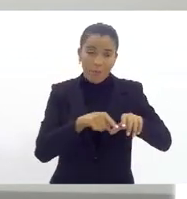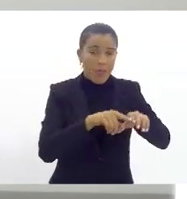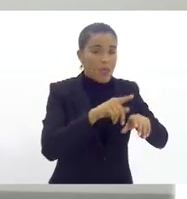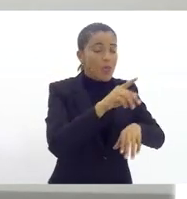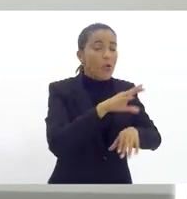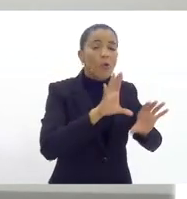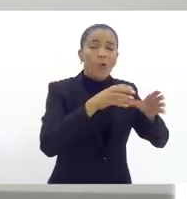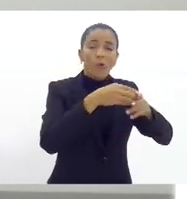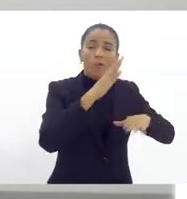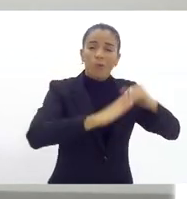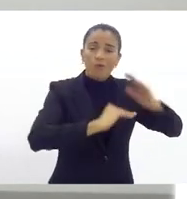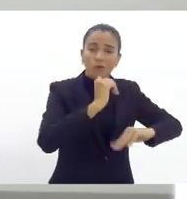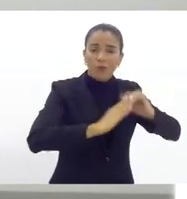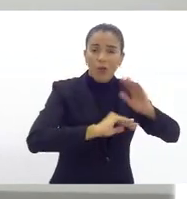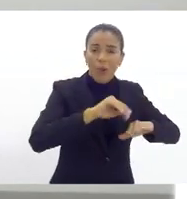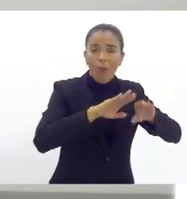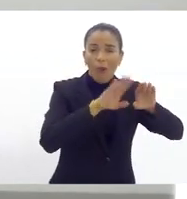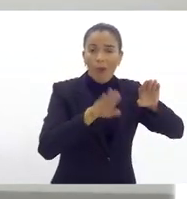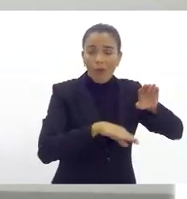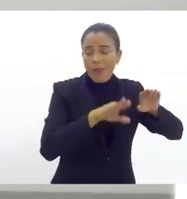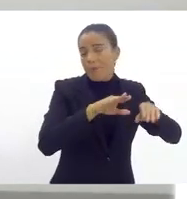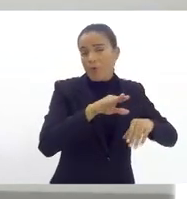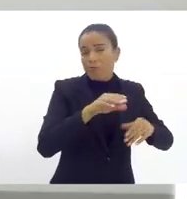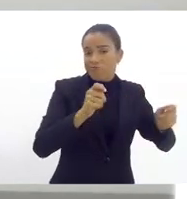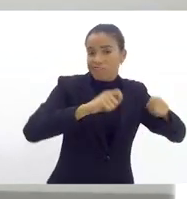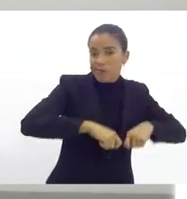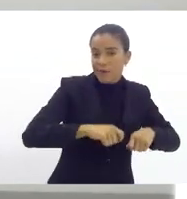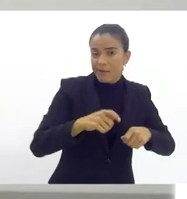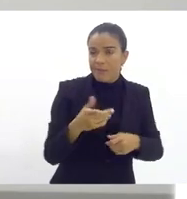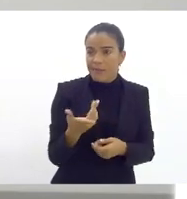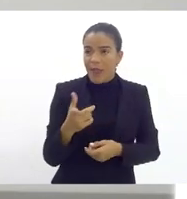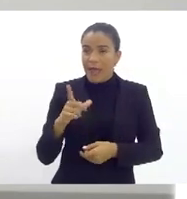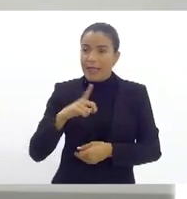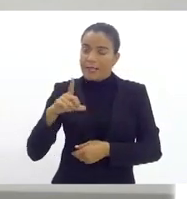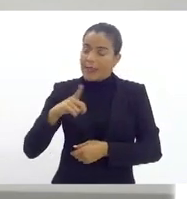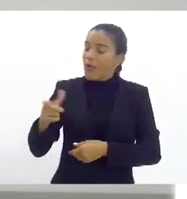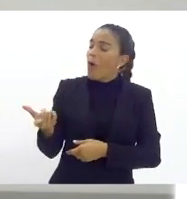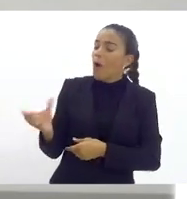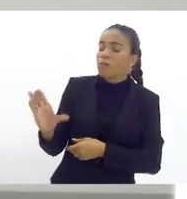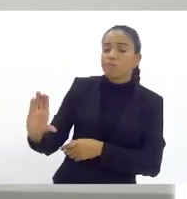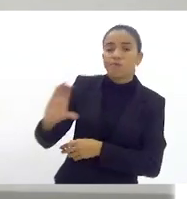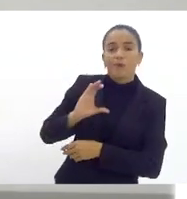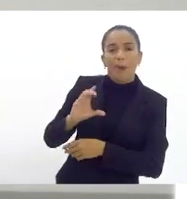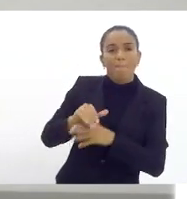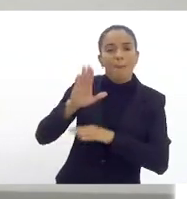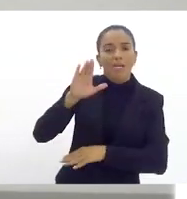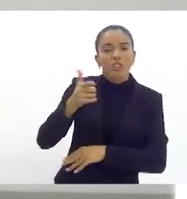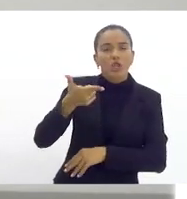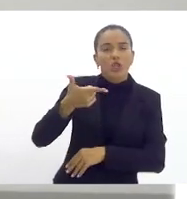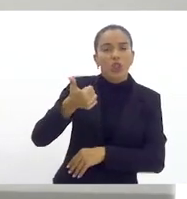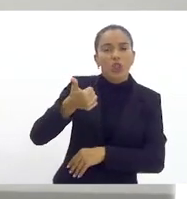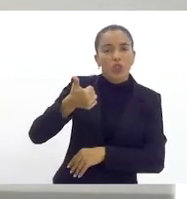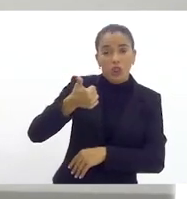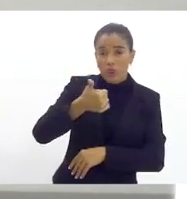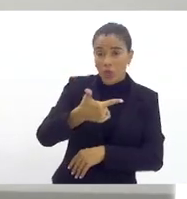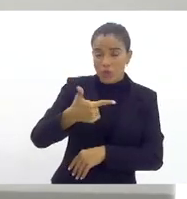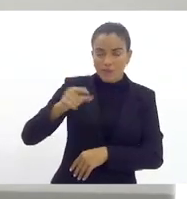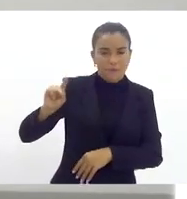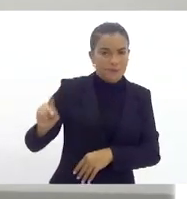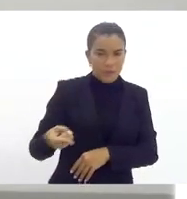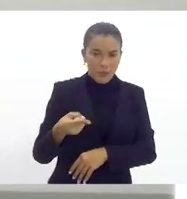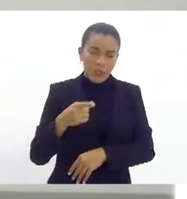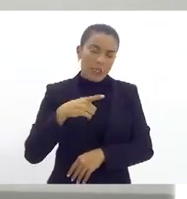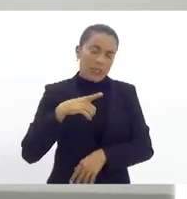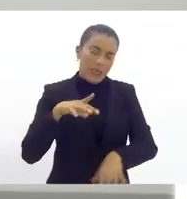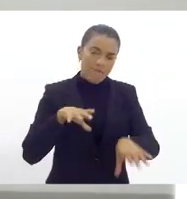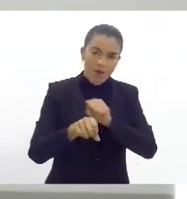hipor suficiente que é o que tem o quê aquele que tem o ganho maior do que 12 mil reais que pode tratar aqui tem um ensino